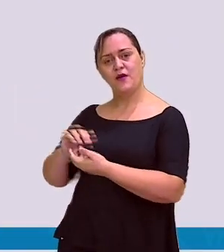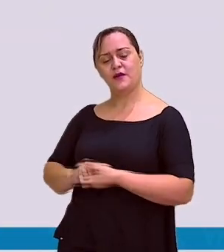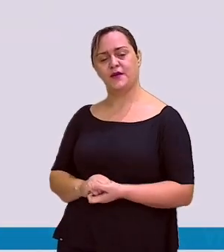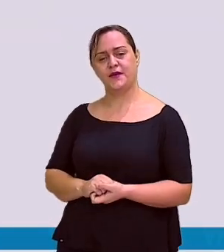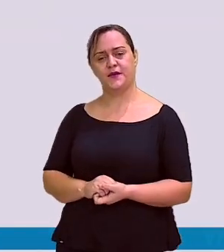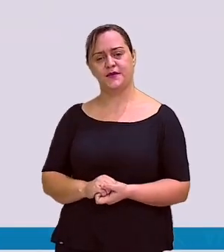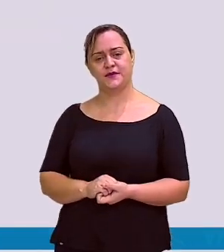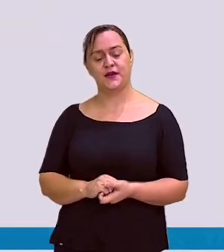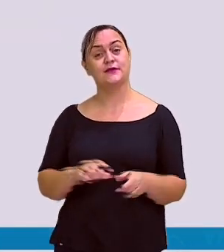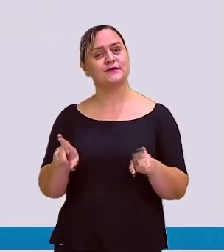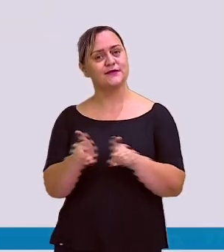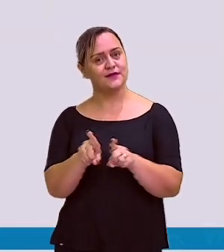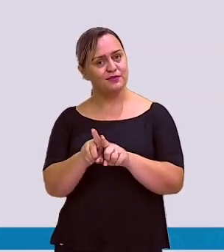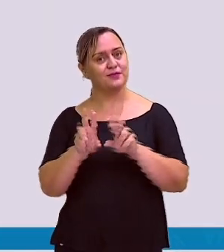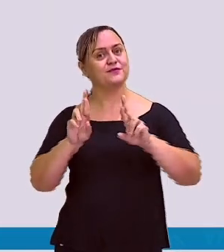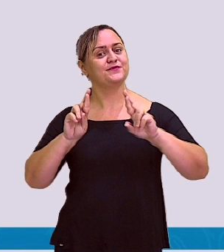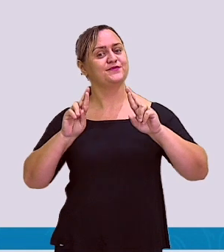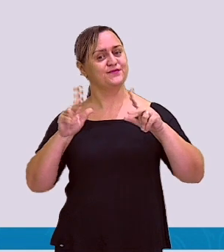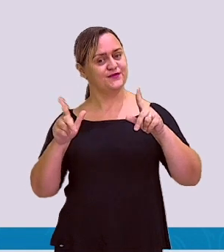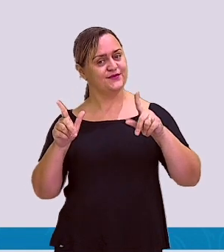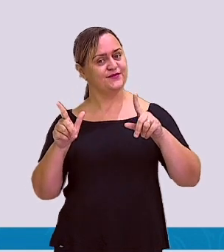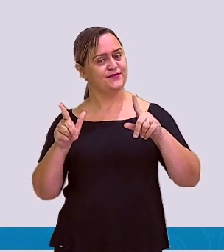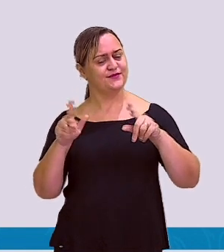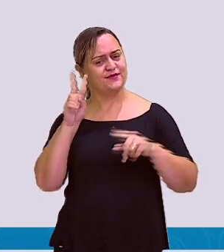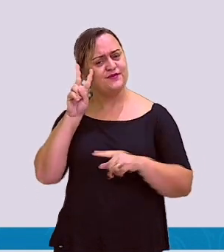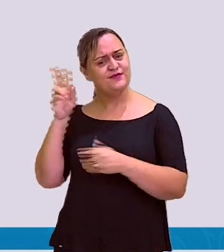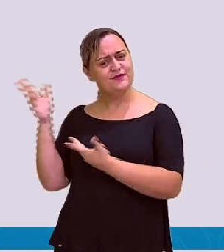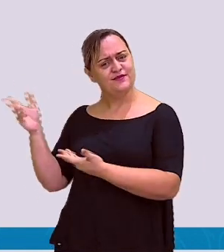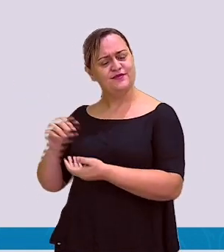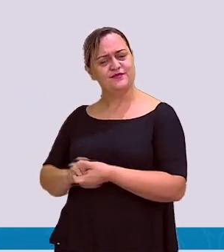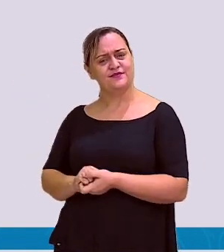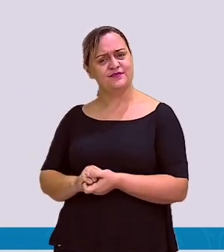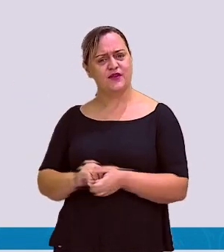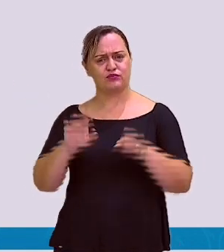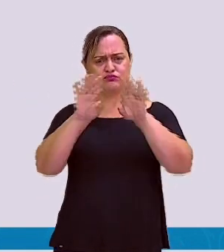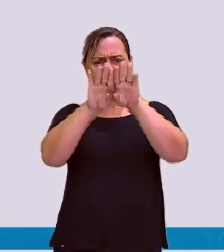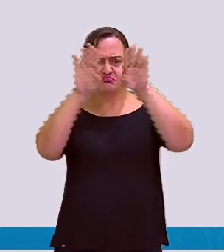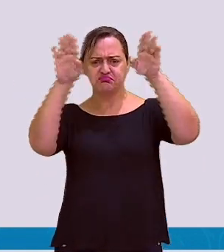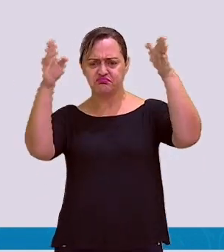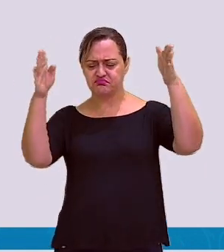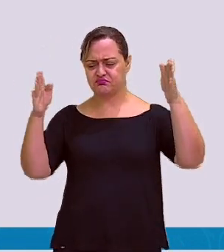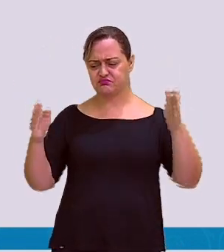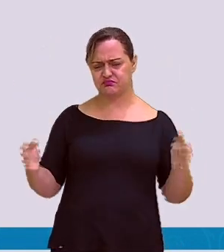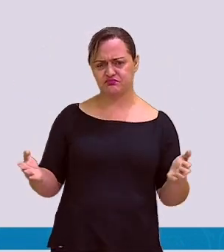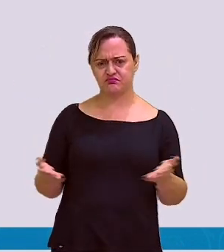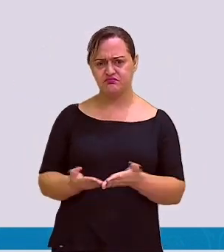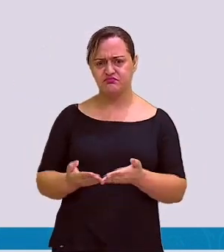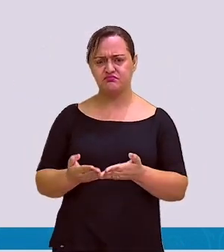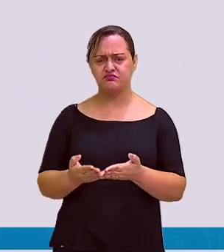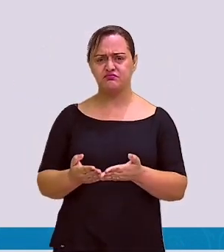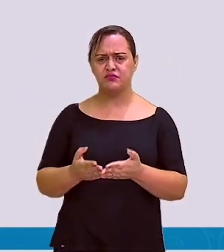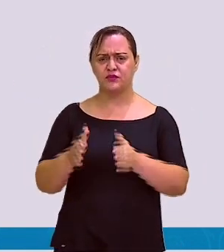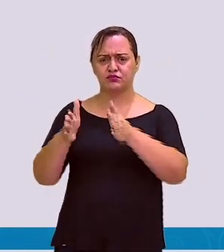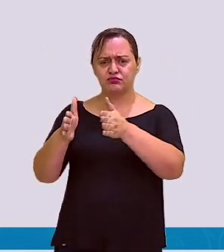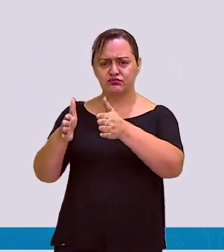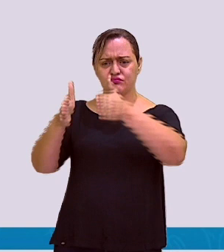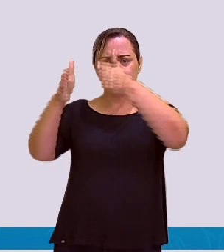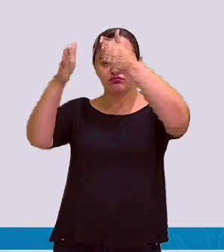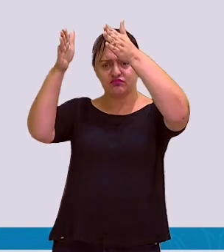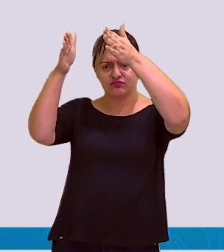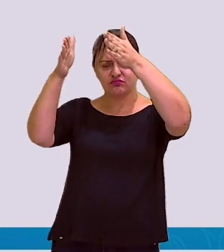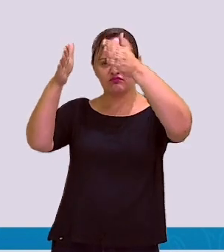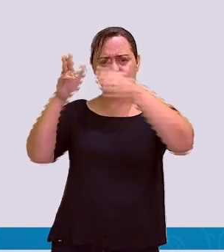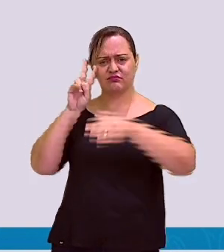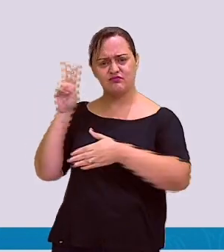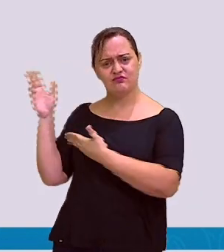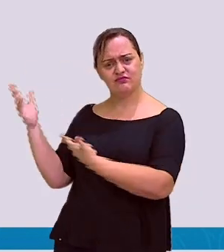também é diferente, né? Você vê que ele tem um pouco de vertical, ele tem um formato de um cano na frente,